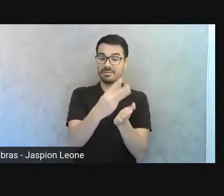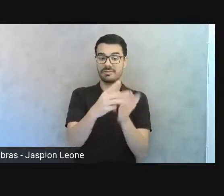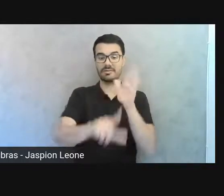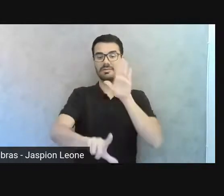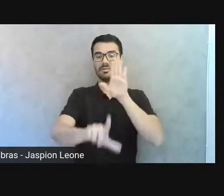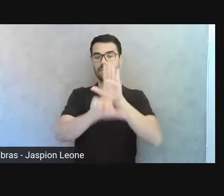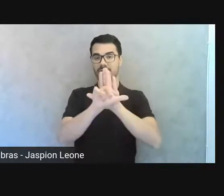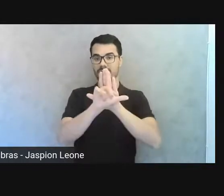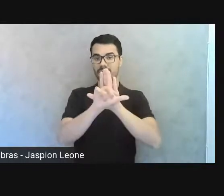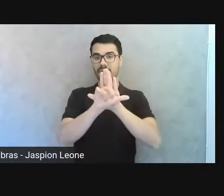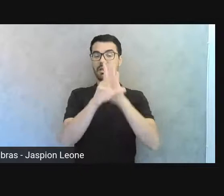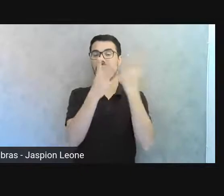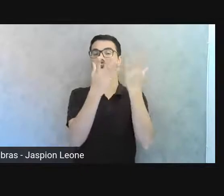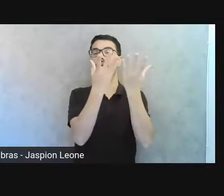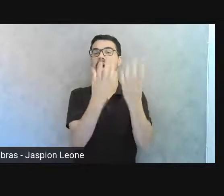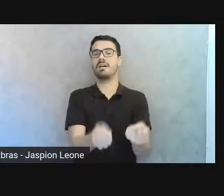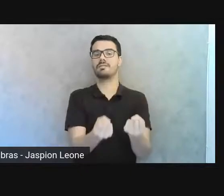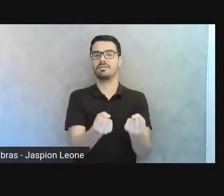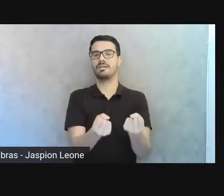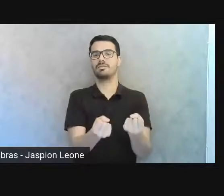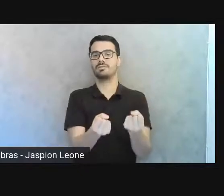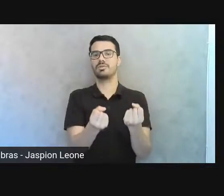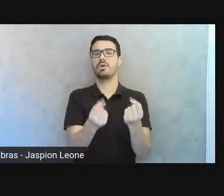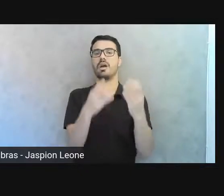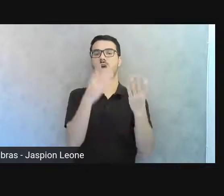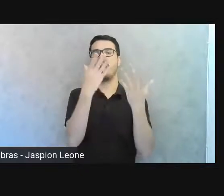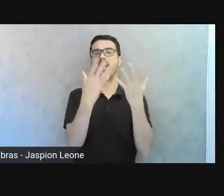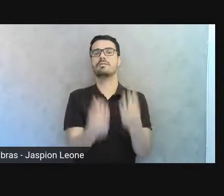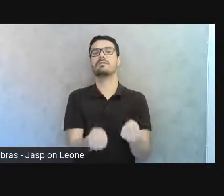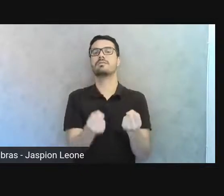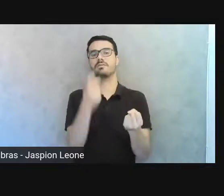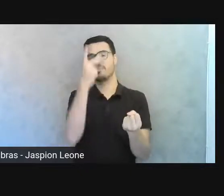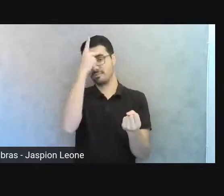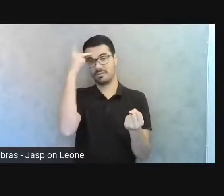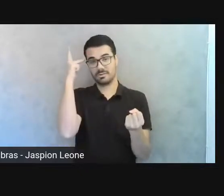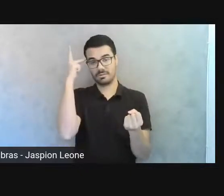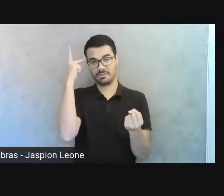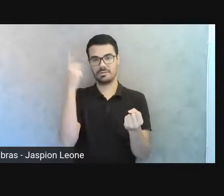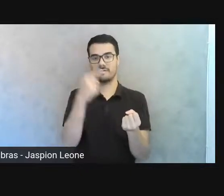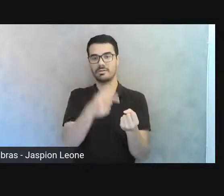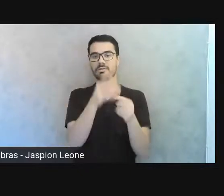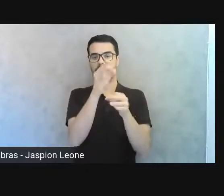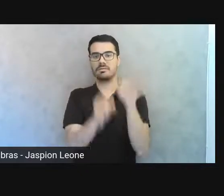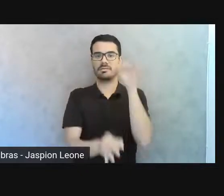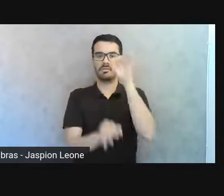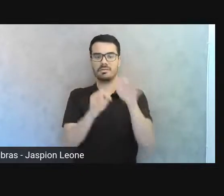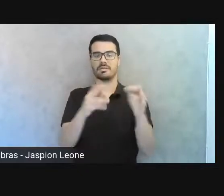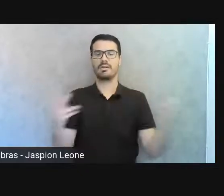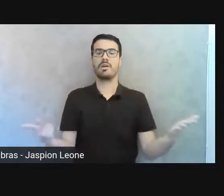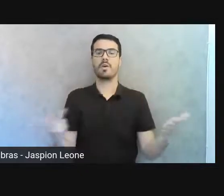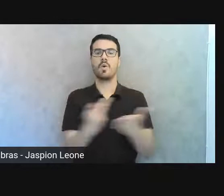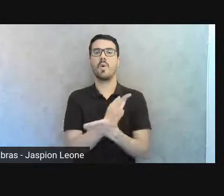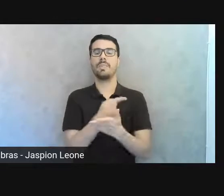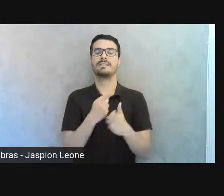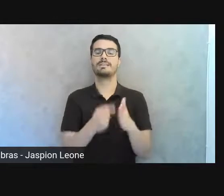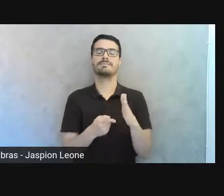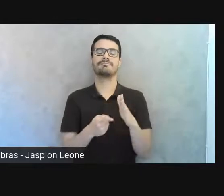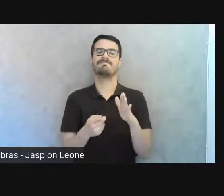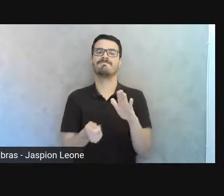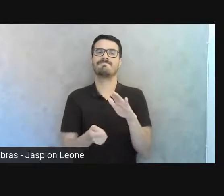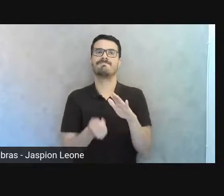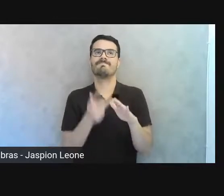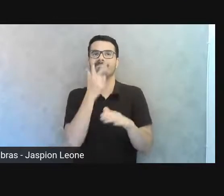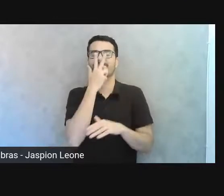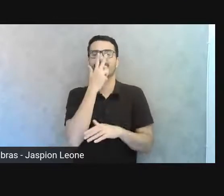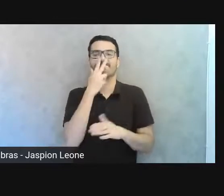que autorizou a doação por pessoa jurídica. E aí aconteceu um erro muito claro nesse momento,